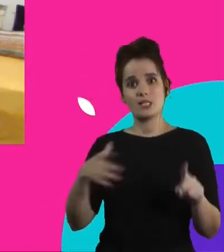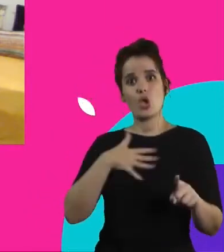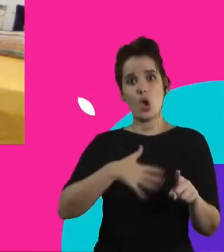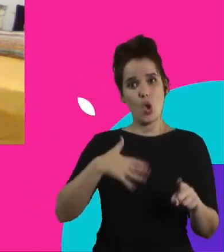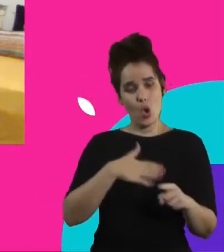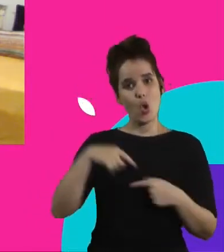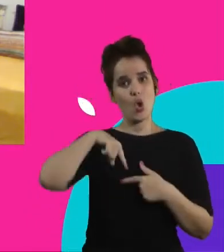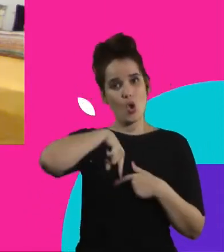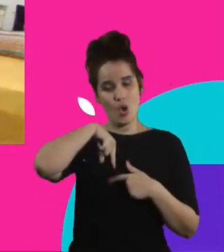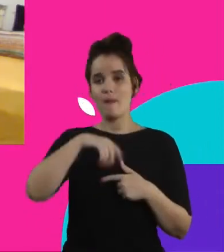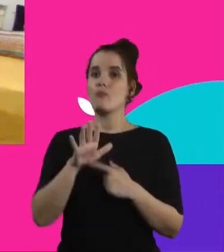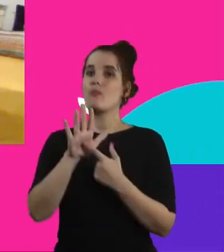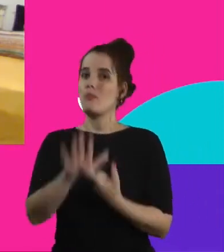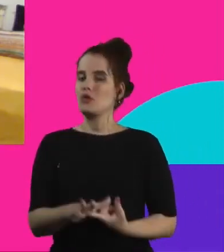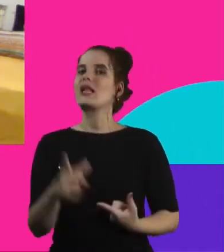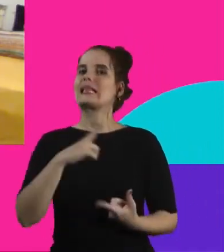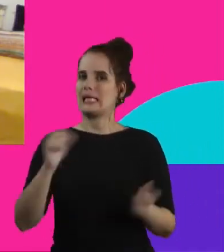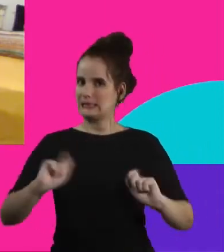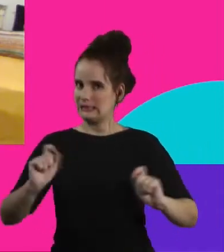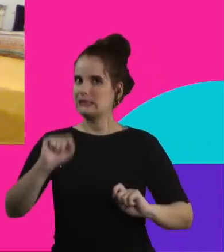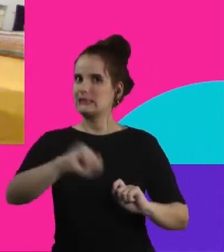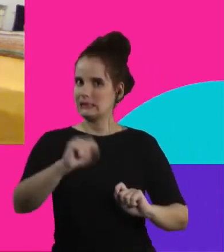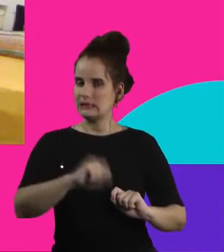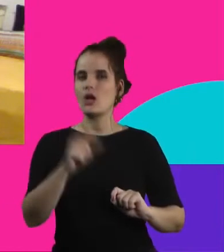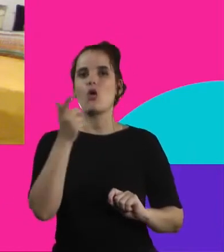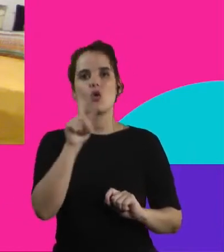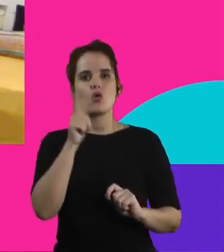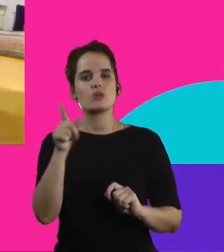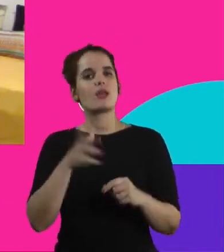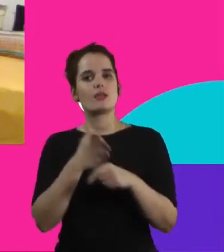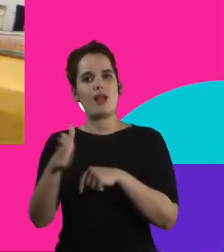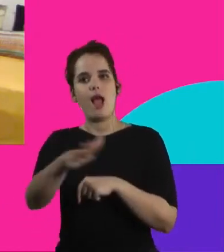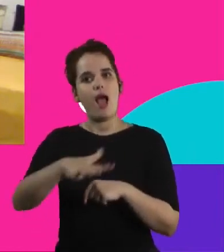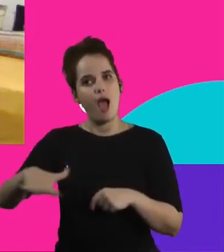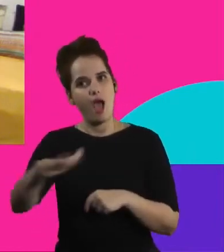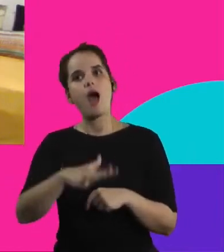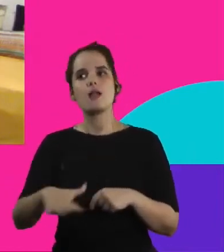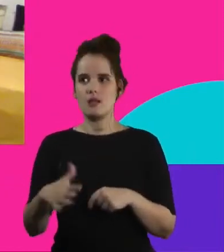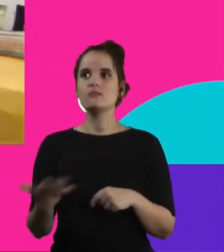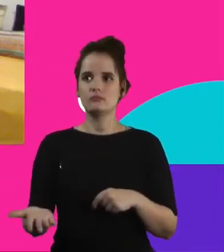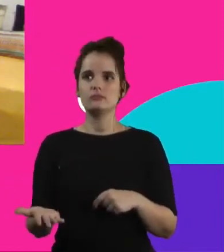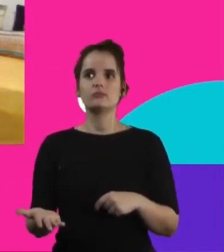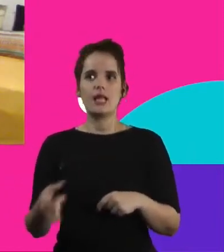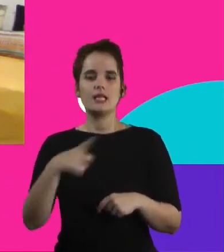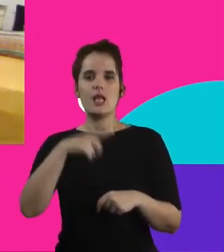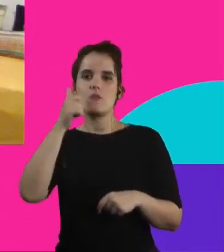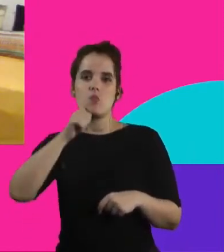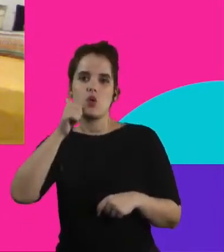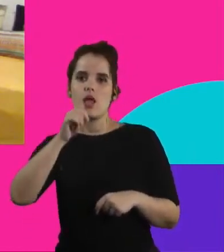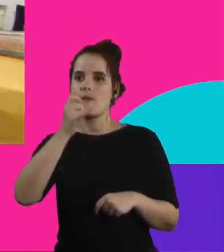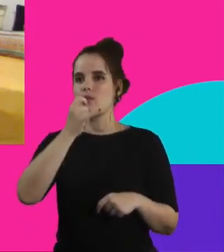a gente tenta mostrar para elas que serve sim, que elas podem aprender, que elas podem entrar nessa área. Então é um pouco essa lógica. A gente pega mulheres que já tiveram